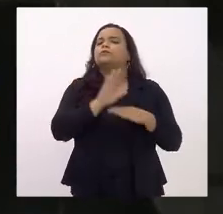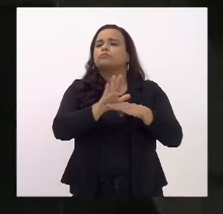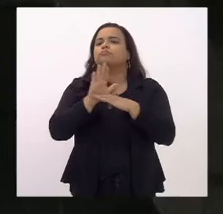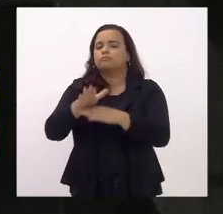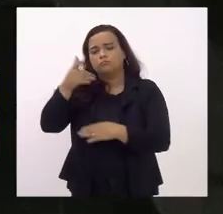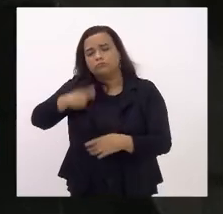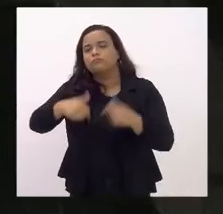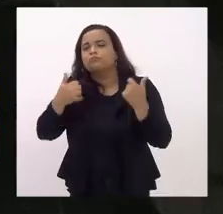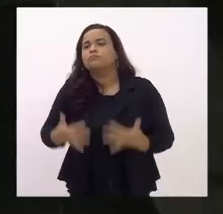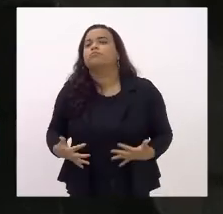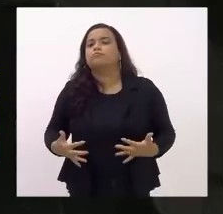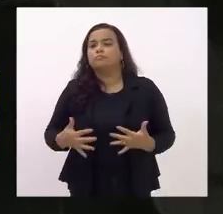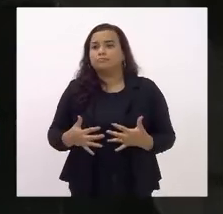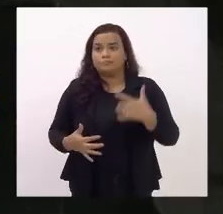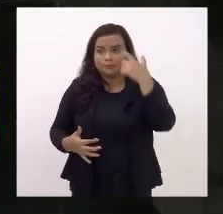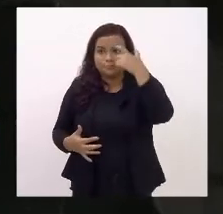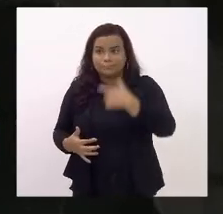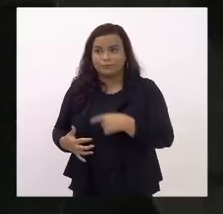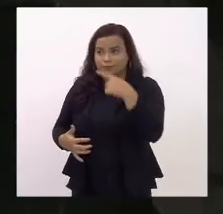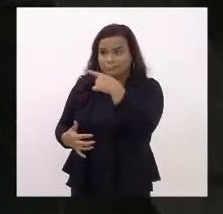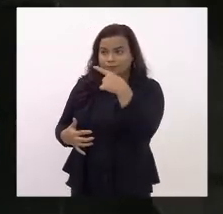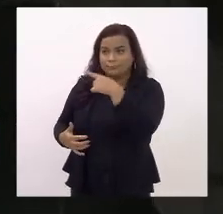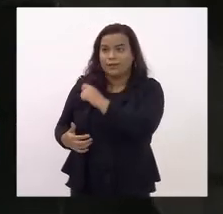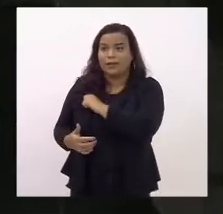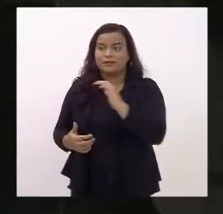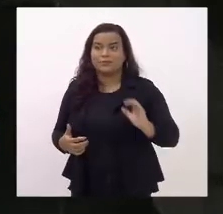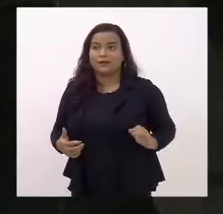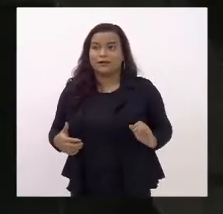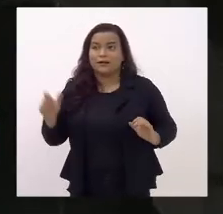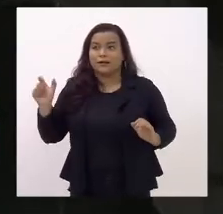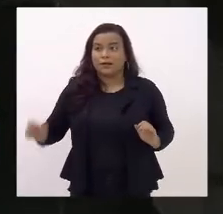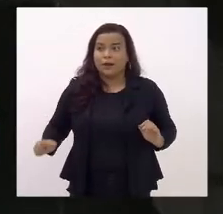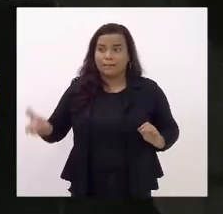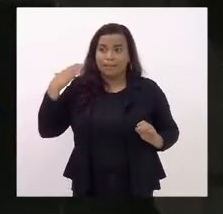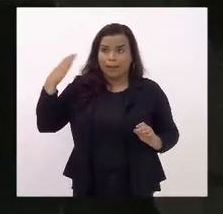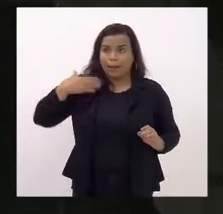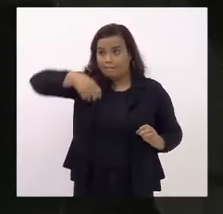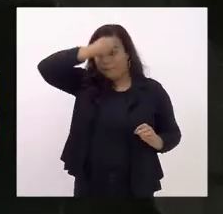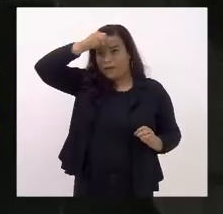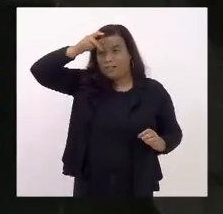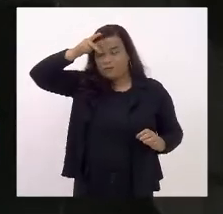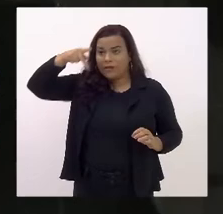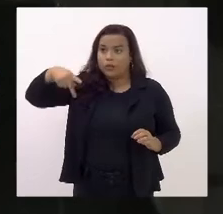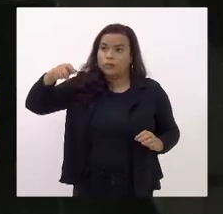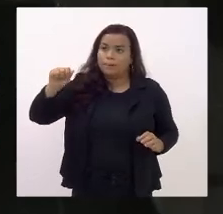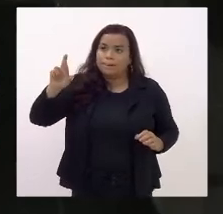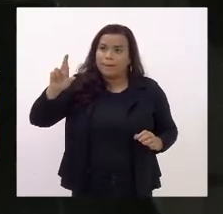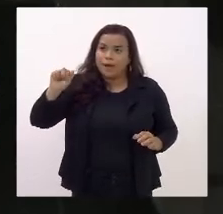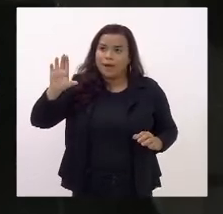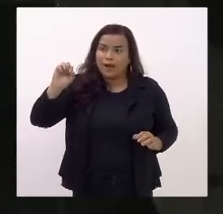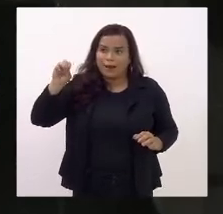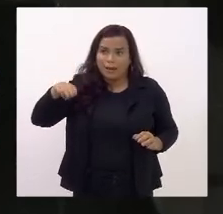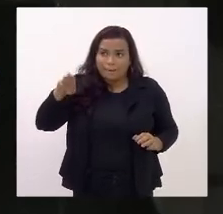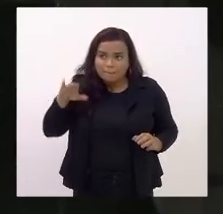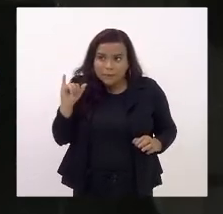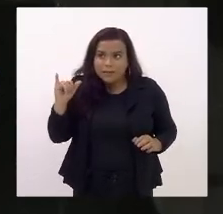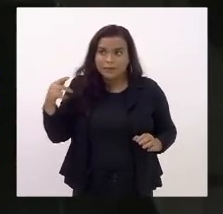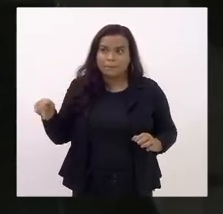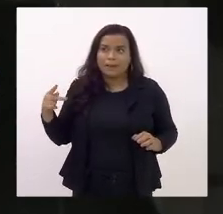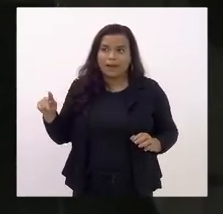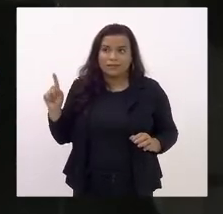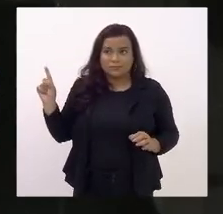aqui, a própria figura do André Siciliano, que quando o prefeito de Paracambi, por dois mandatos, teve uma agenda muito